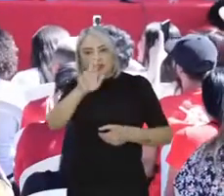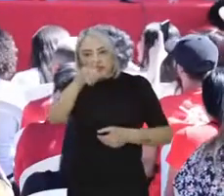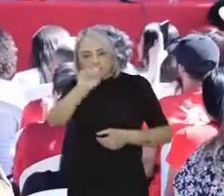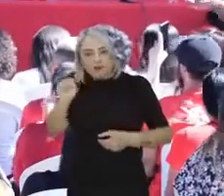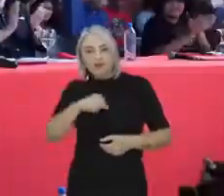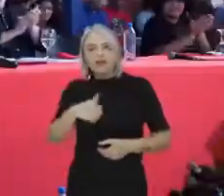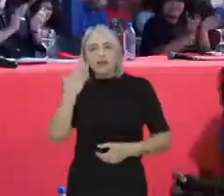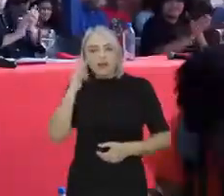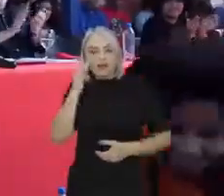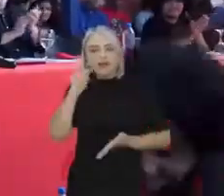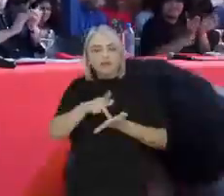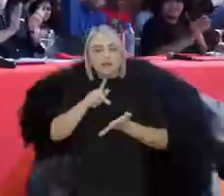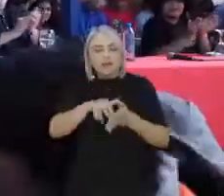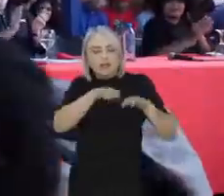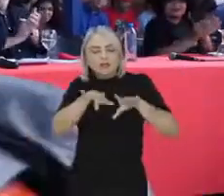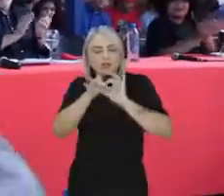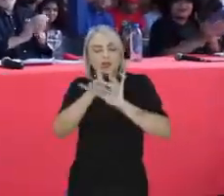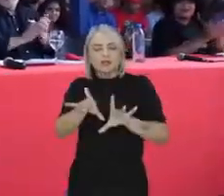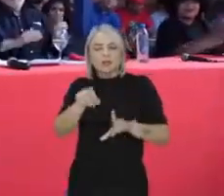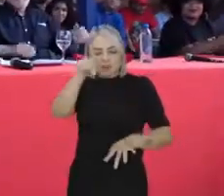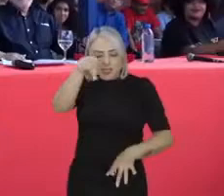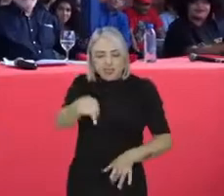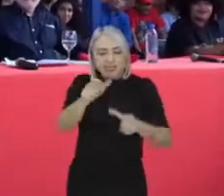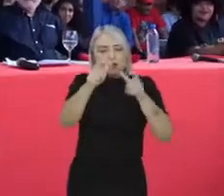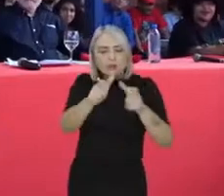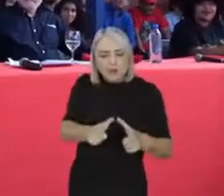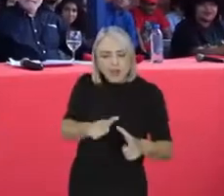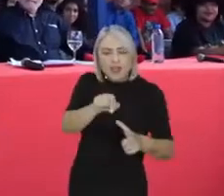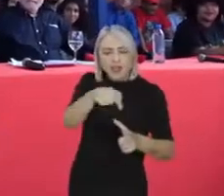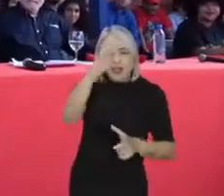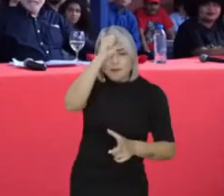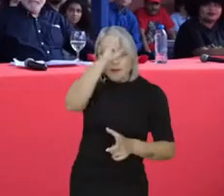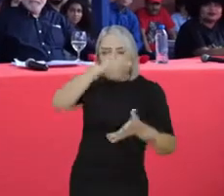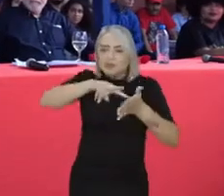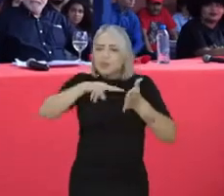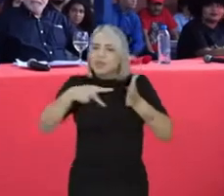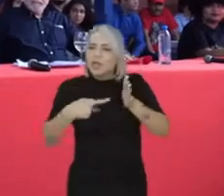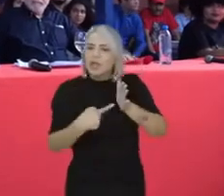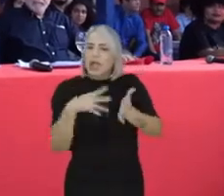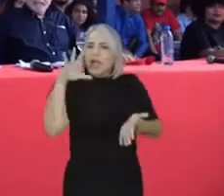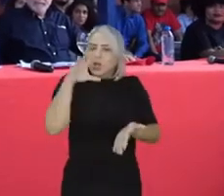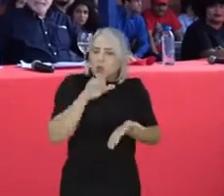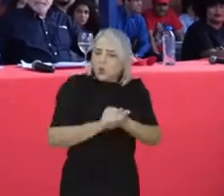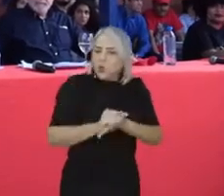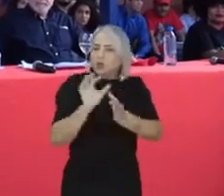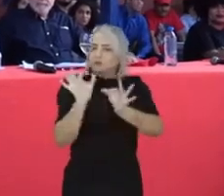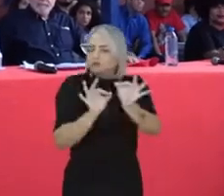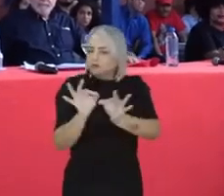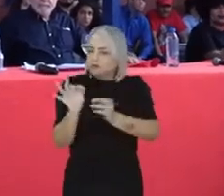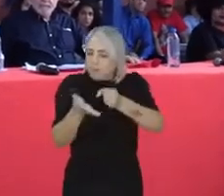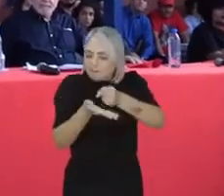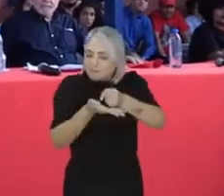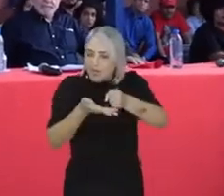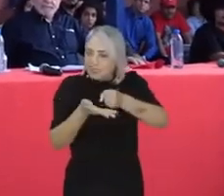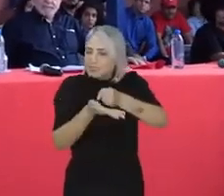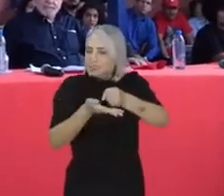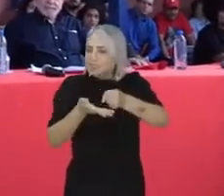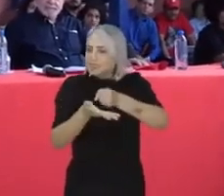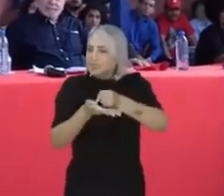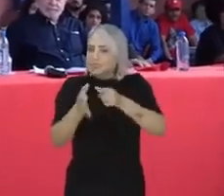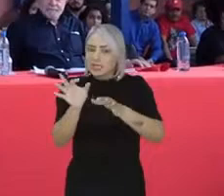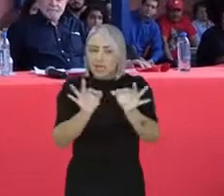Porque aqui a gente aprende o significado concreto da organização de base, da organização